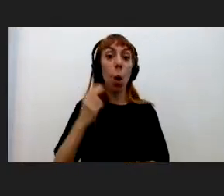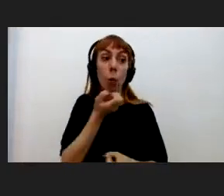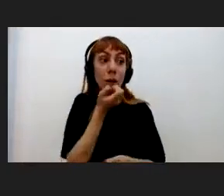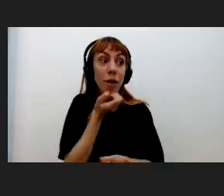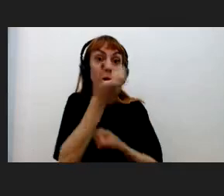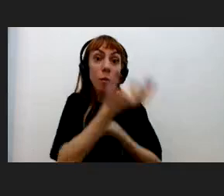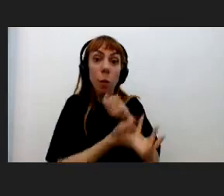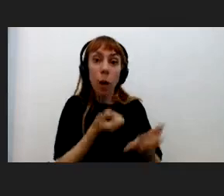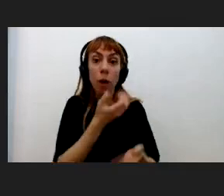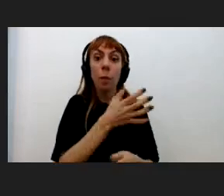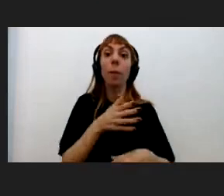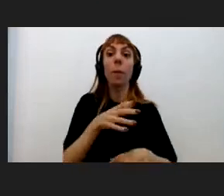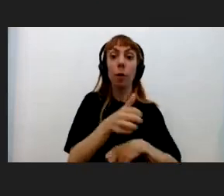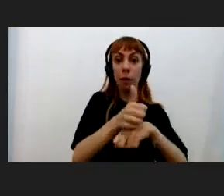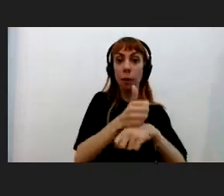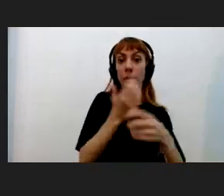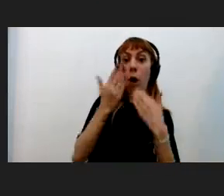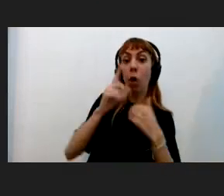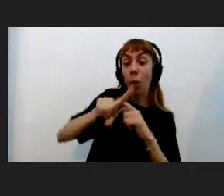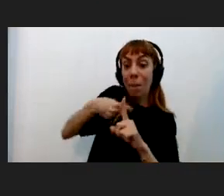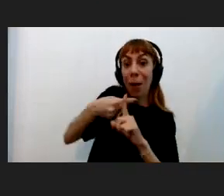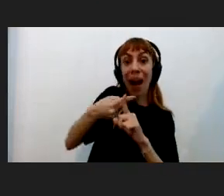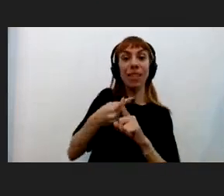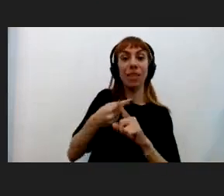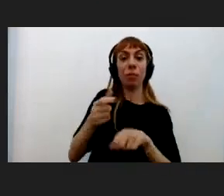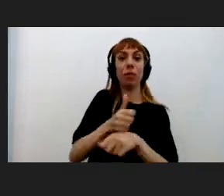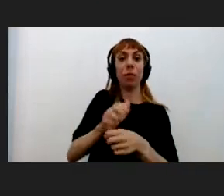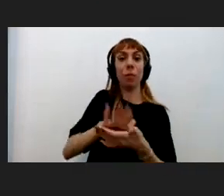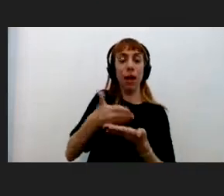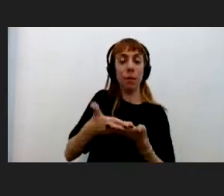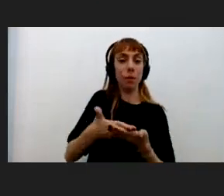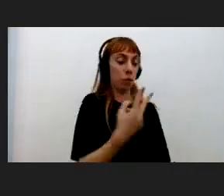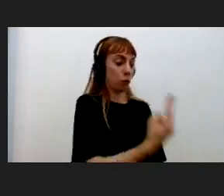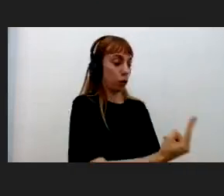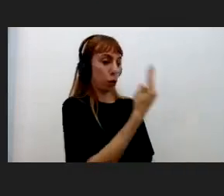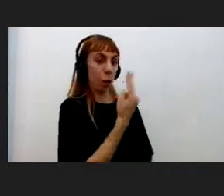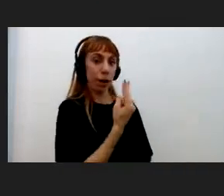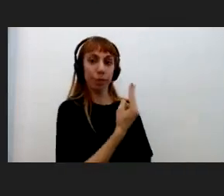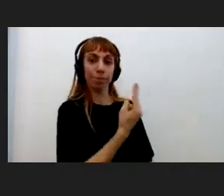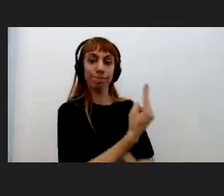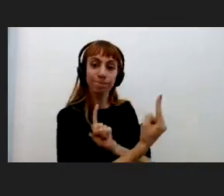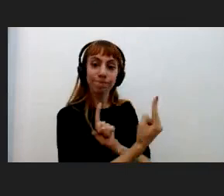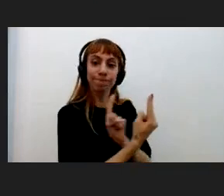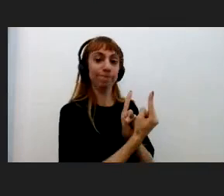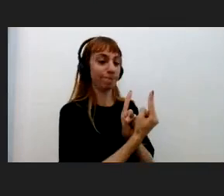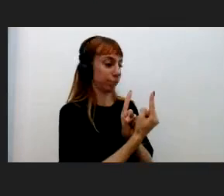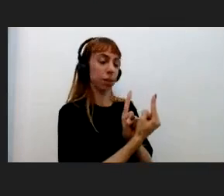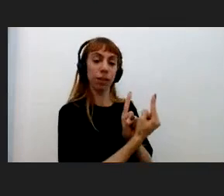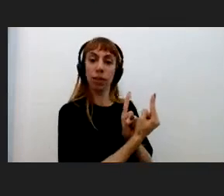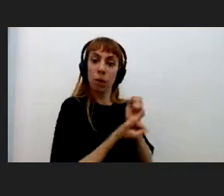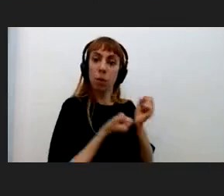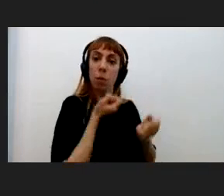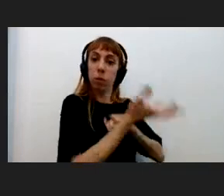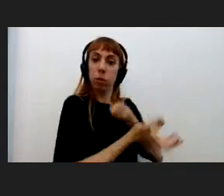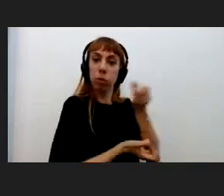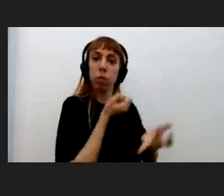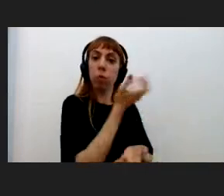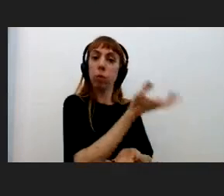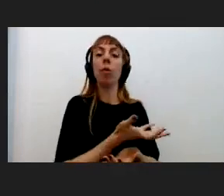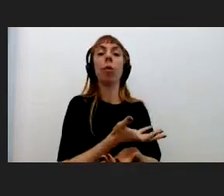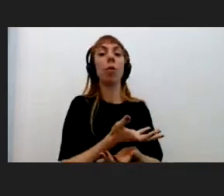dizer que é difícil, assim, mas também não é algo tão simples, né? Algo tão natural. Então, a importância de manter viva essa